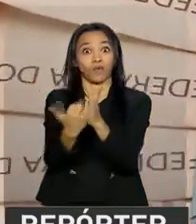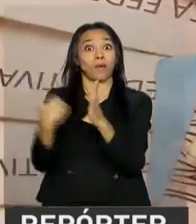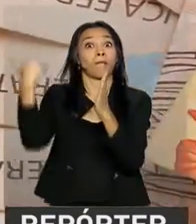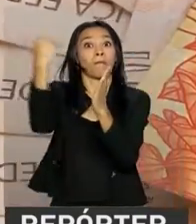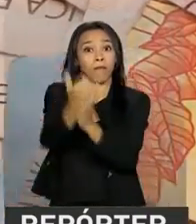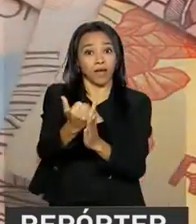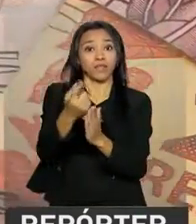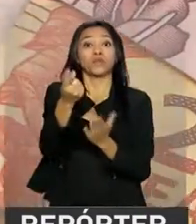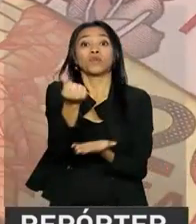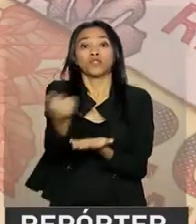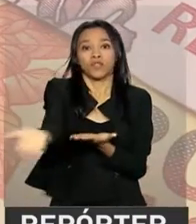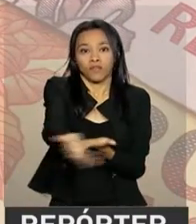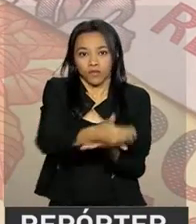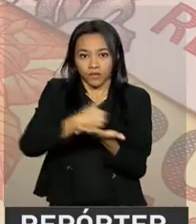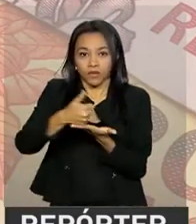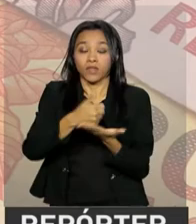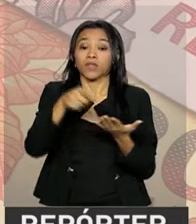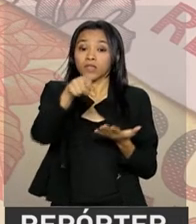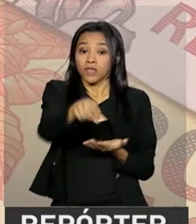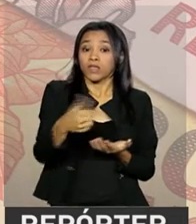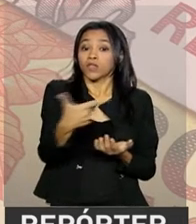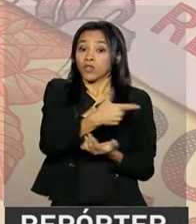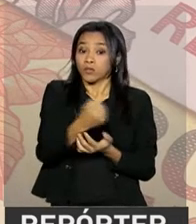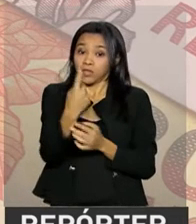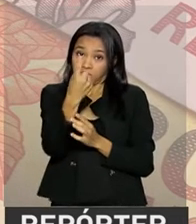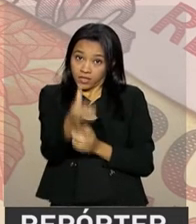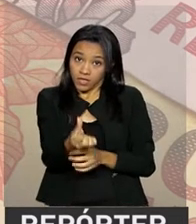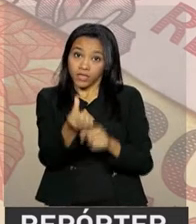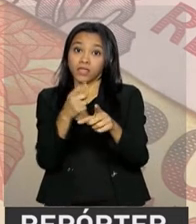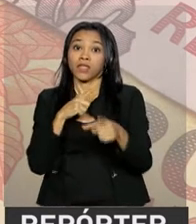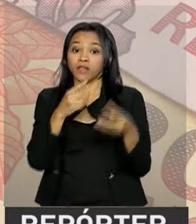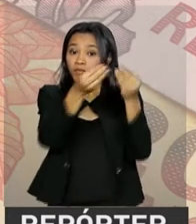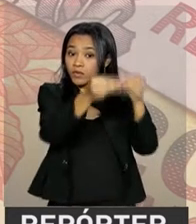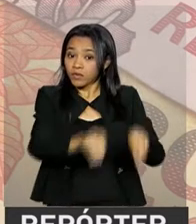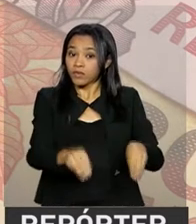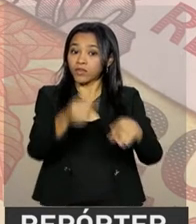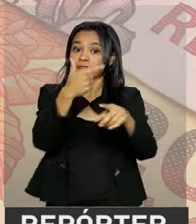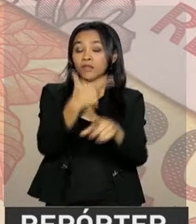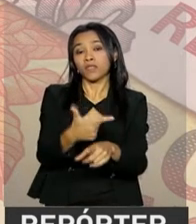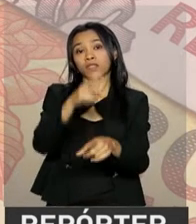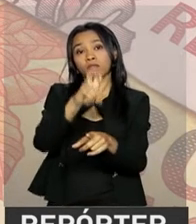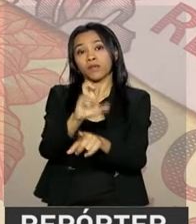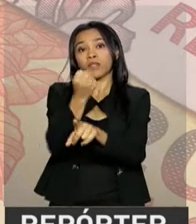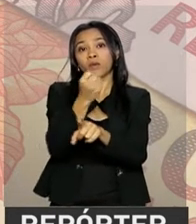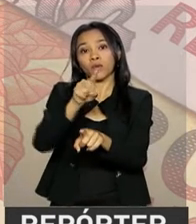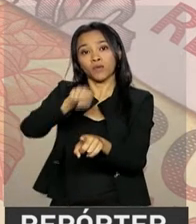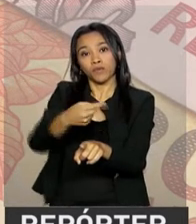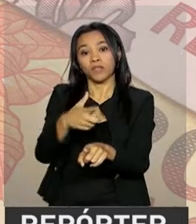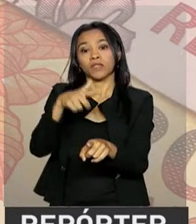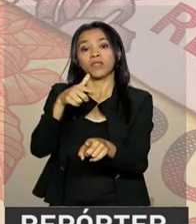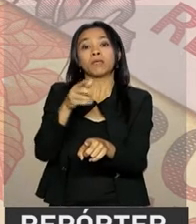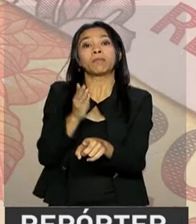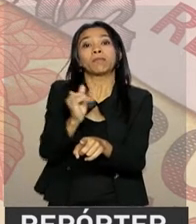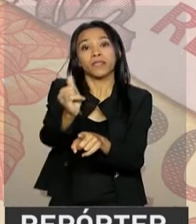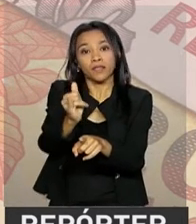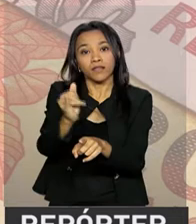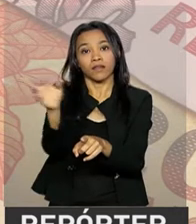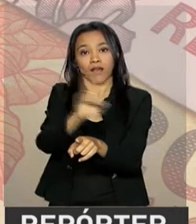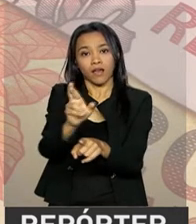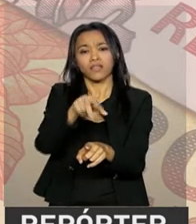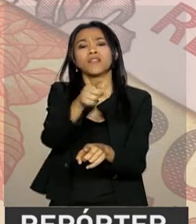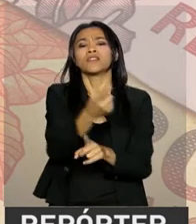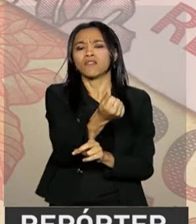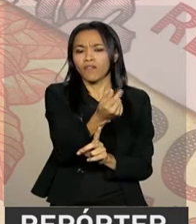2016 a seguridade social que registrou déficit de mais de 258 bilhões de reais o valor